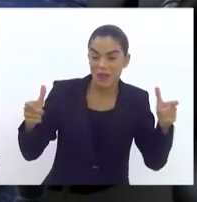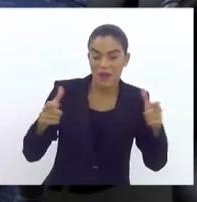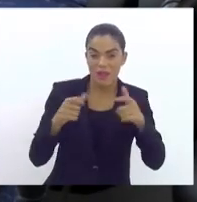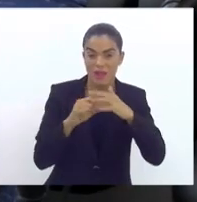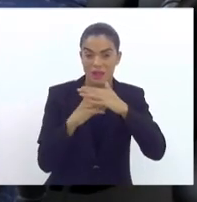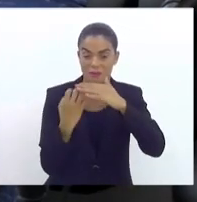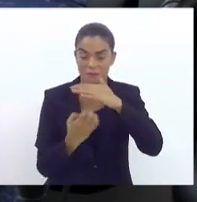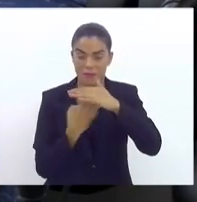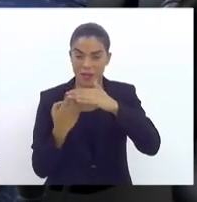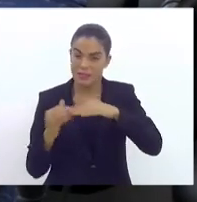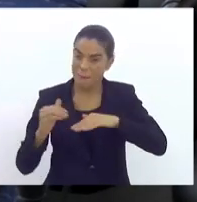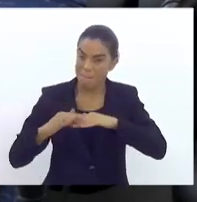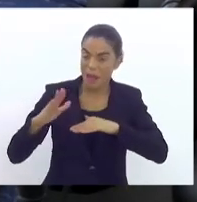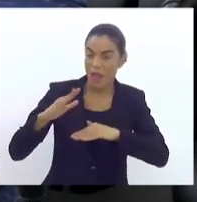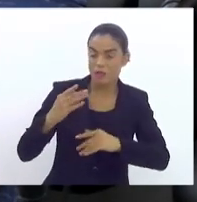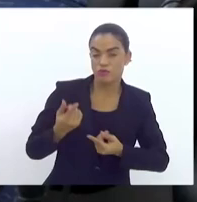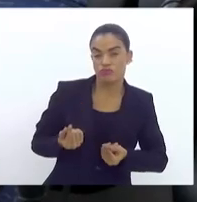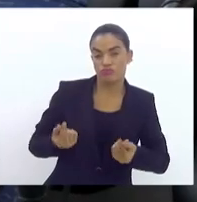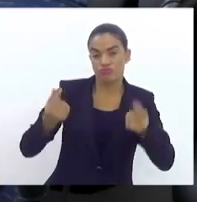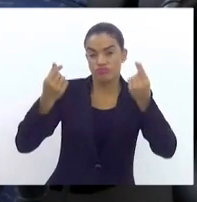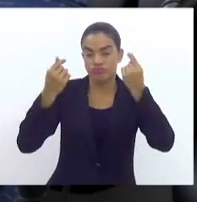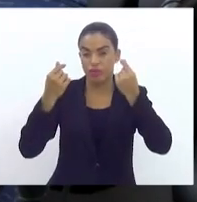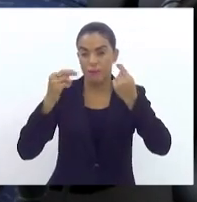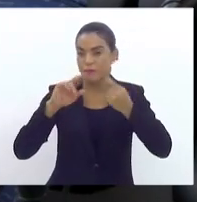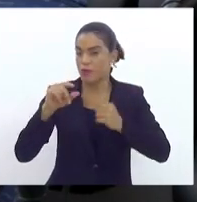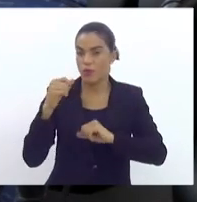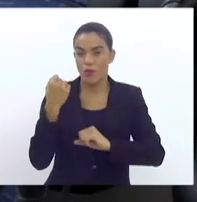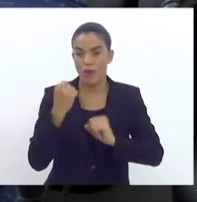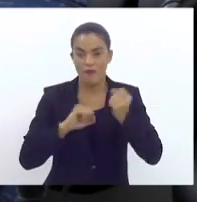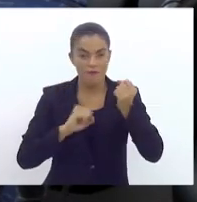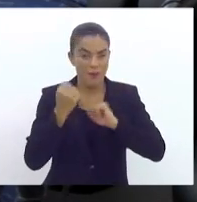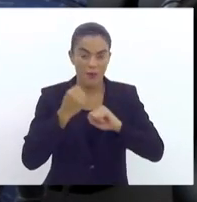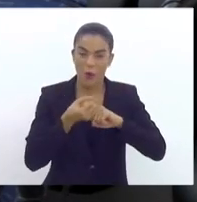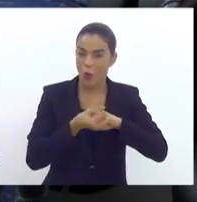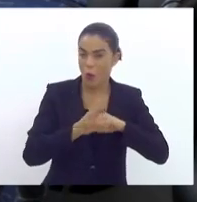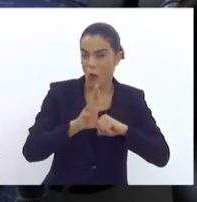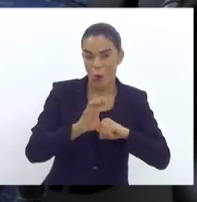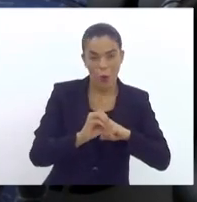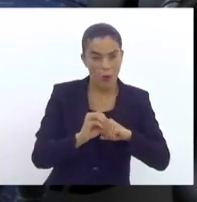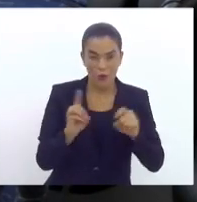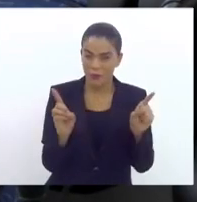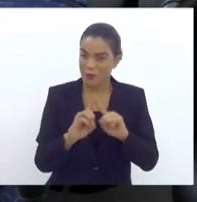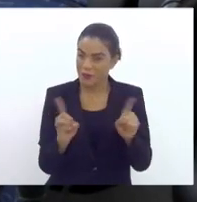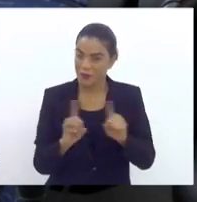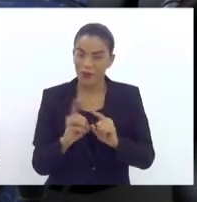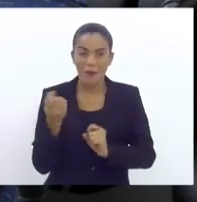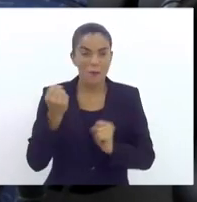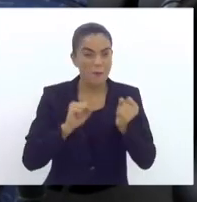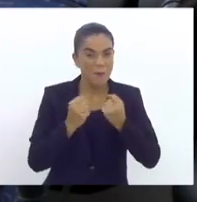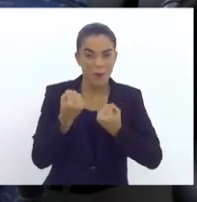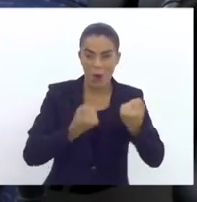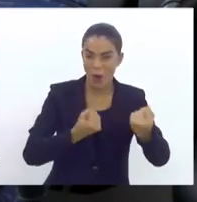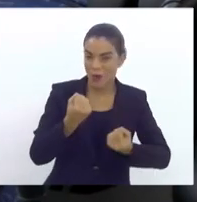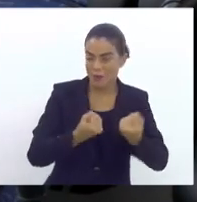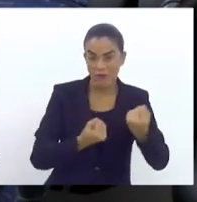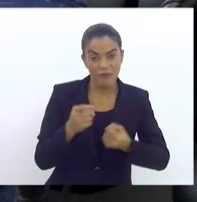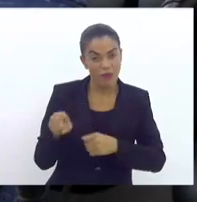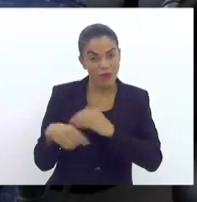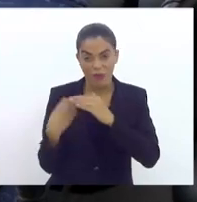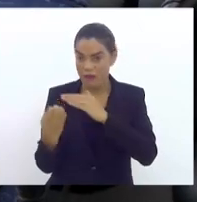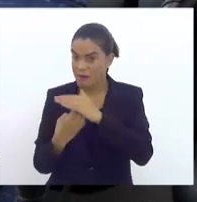as mais valorizadas não são fabricantes de urânio de ouro produtor de ouro fabricante de automóveis